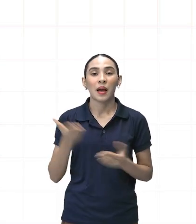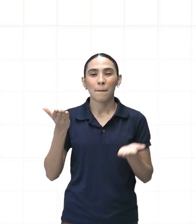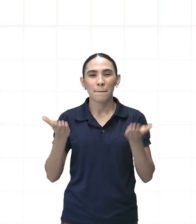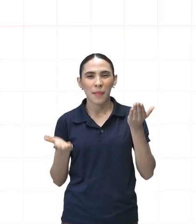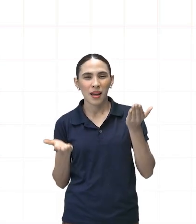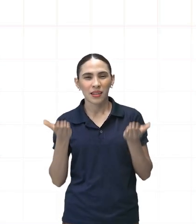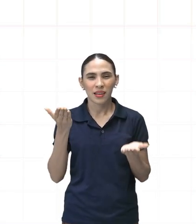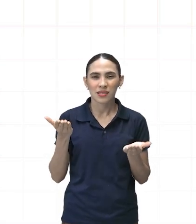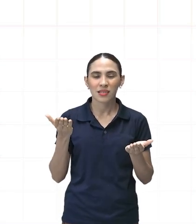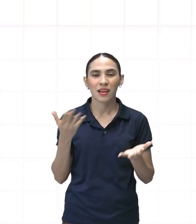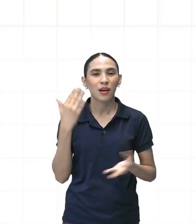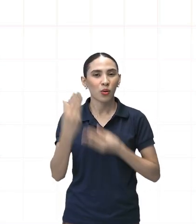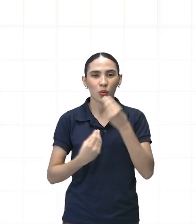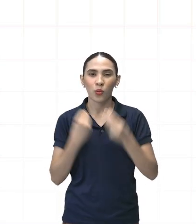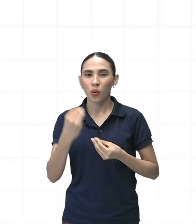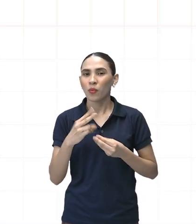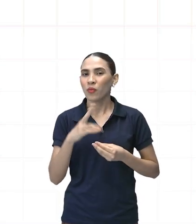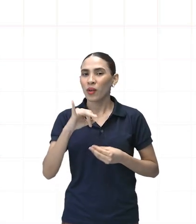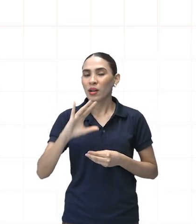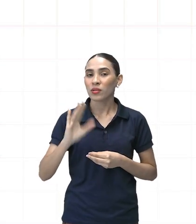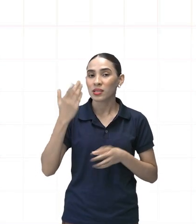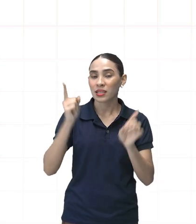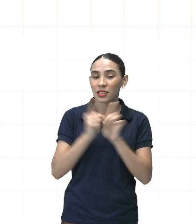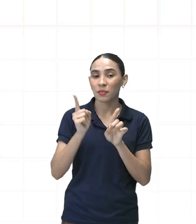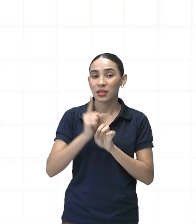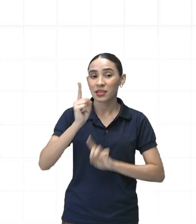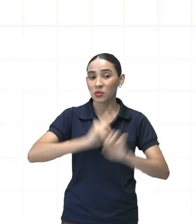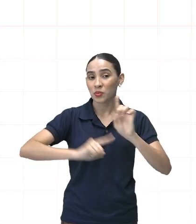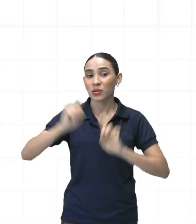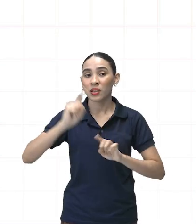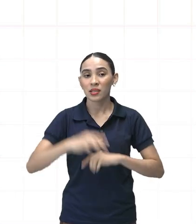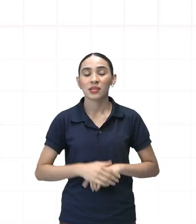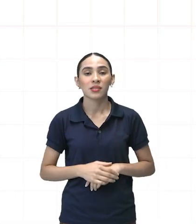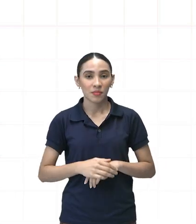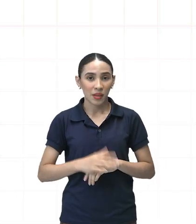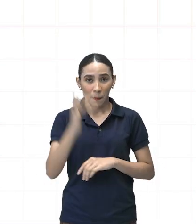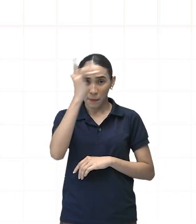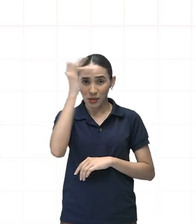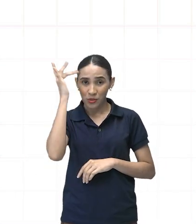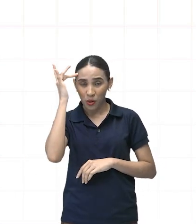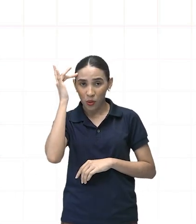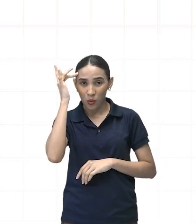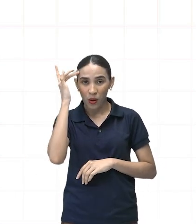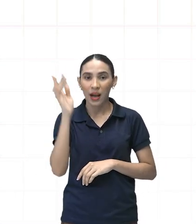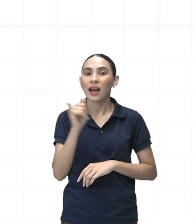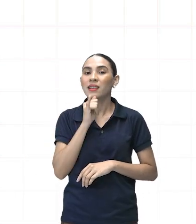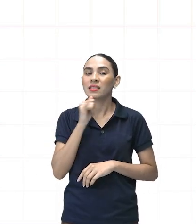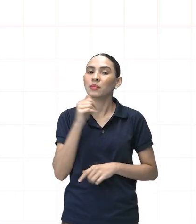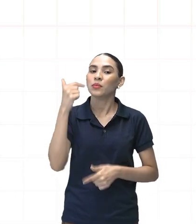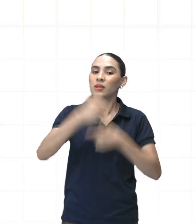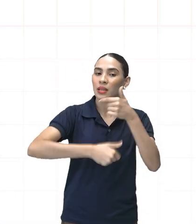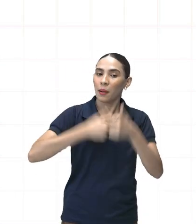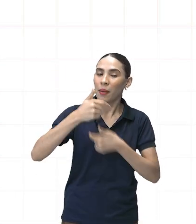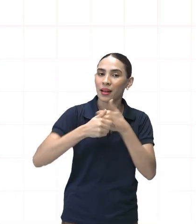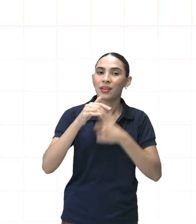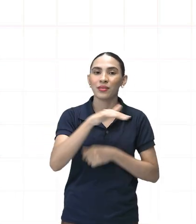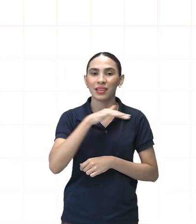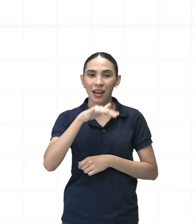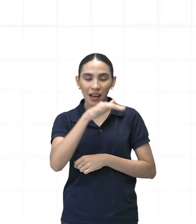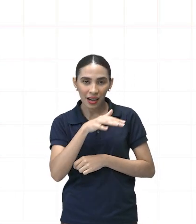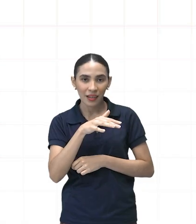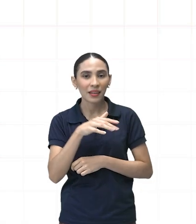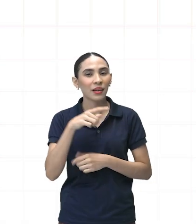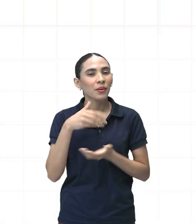balança, né, de como está ocorrendo essas transformações. A pessoa que estava ali trabalhando naquele meio,